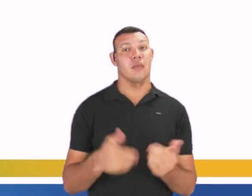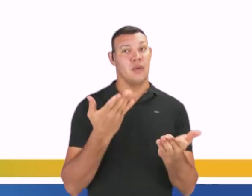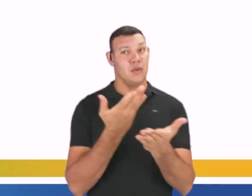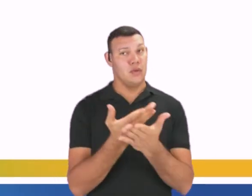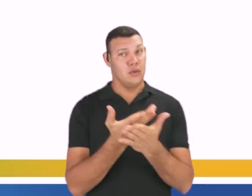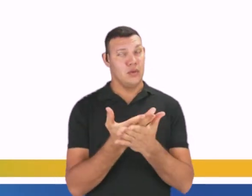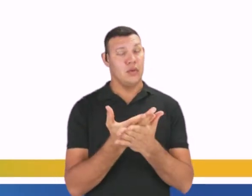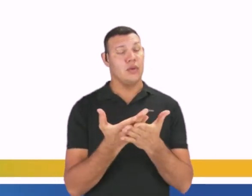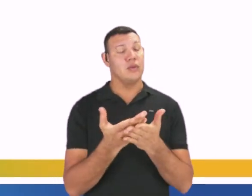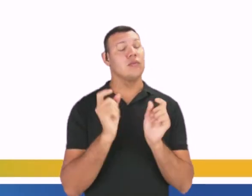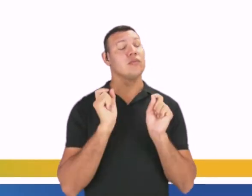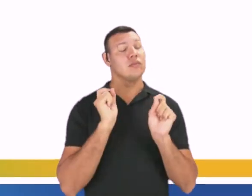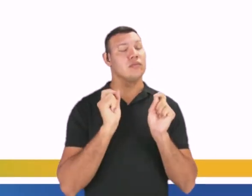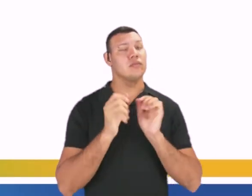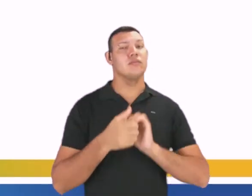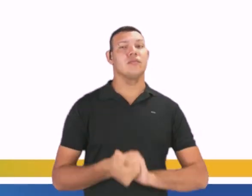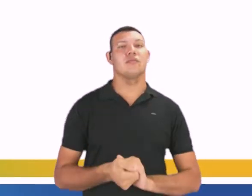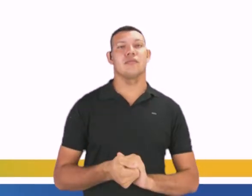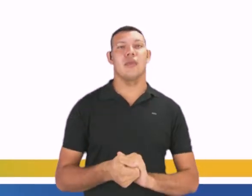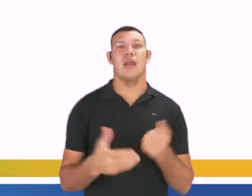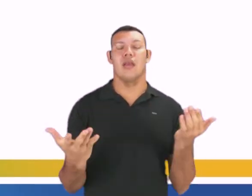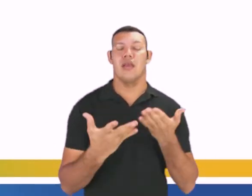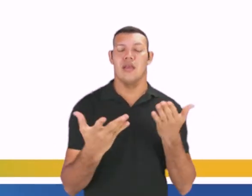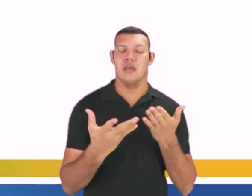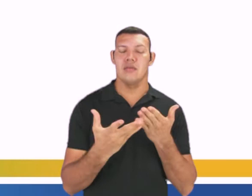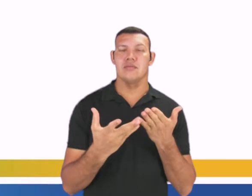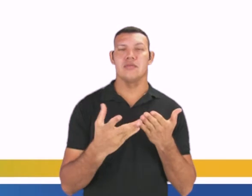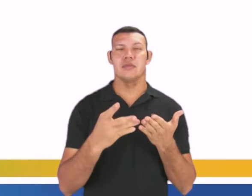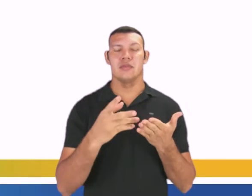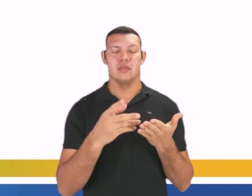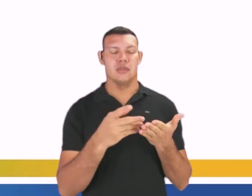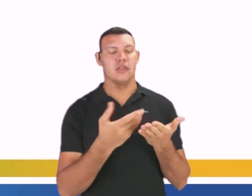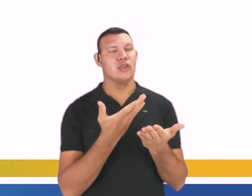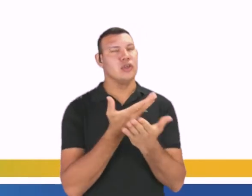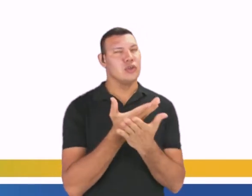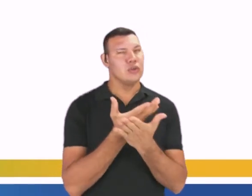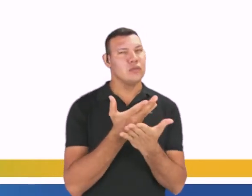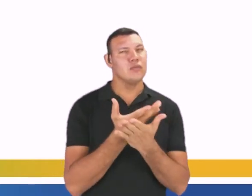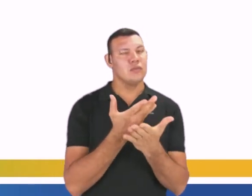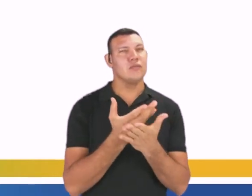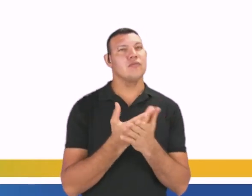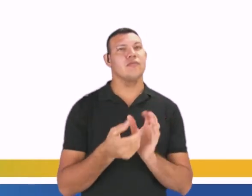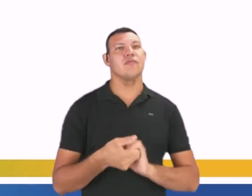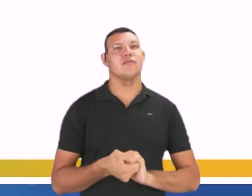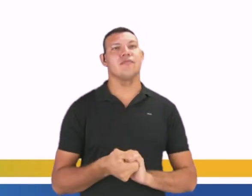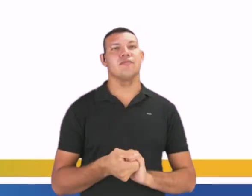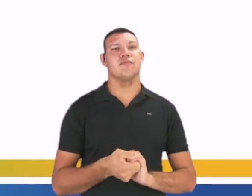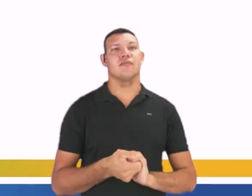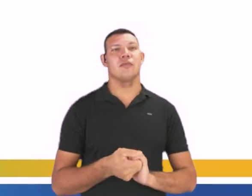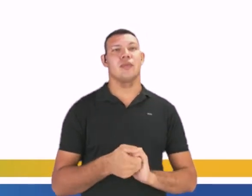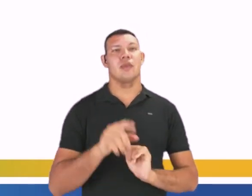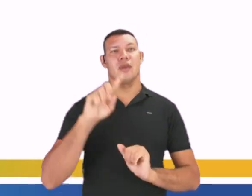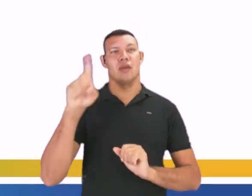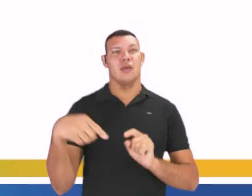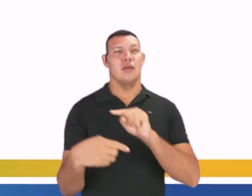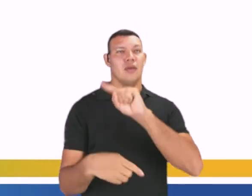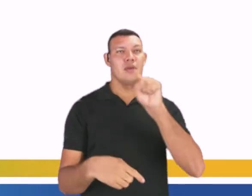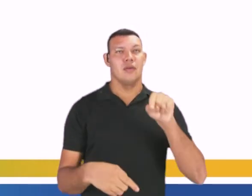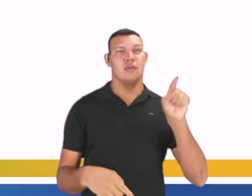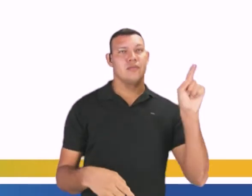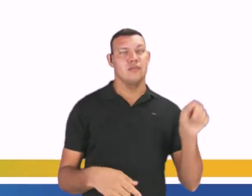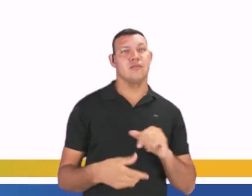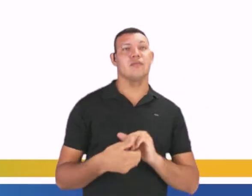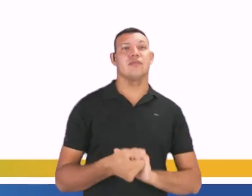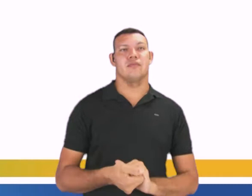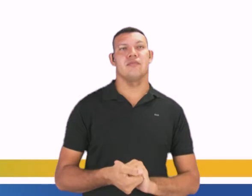hoje, nós vamos abordar um pouco também acerca da forma fatorada da função do segundo grau, onde nós